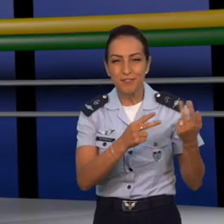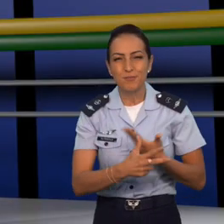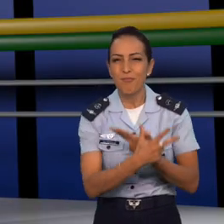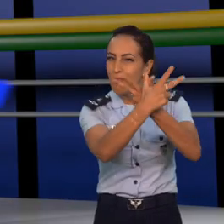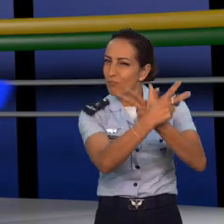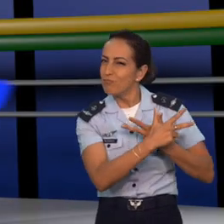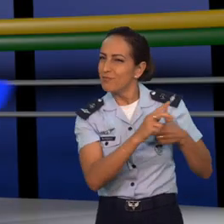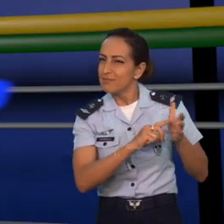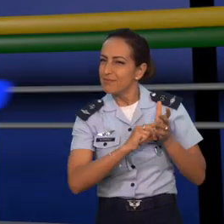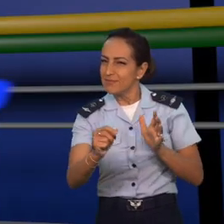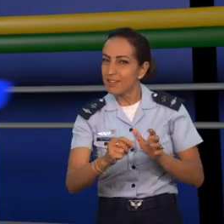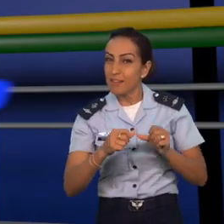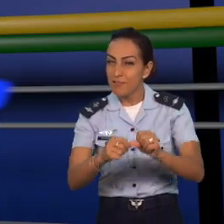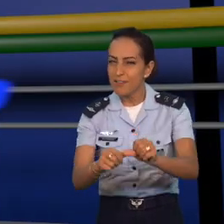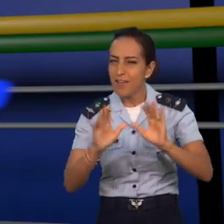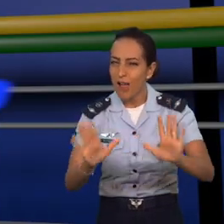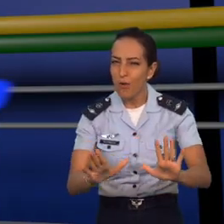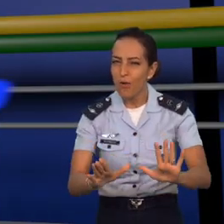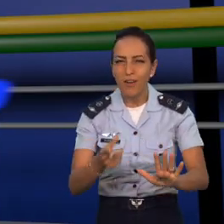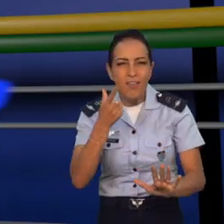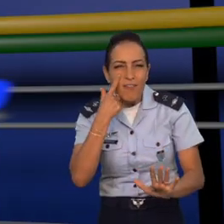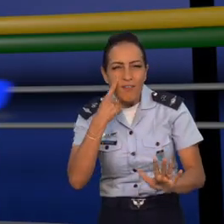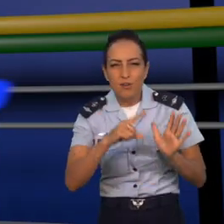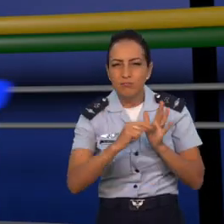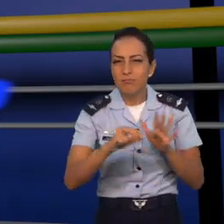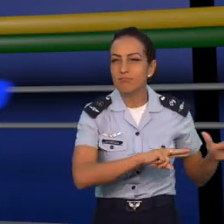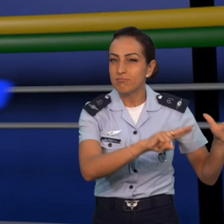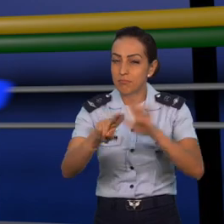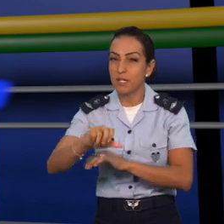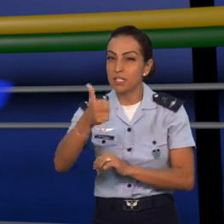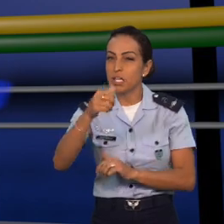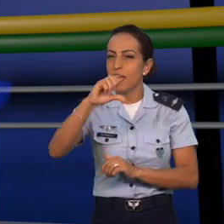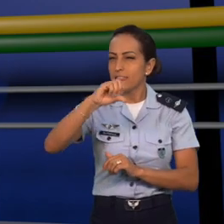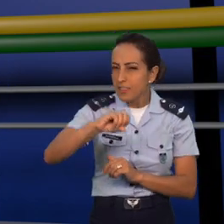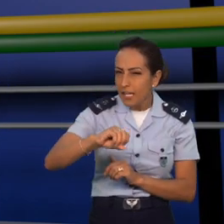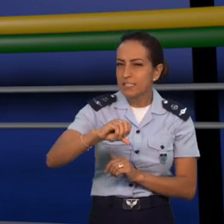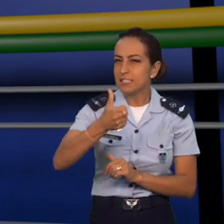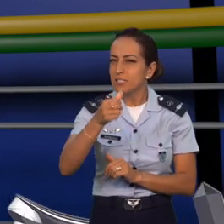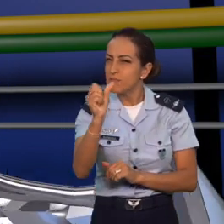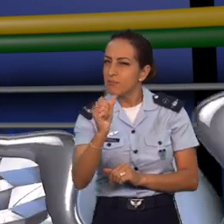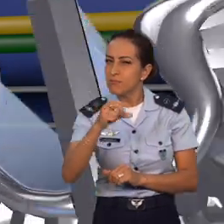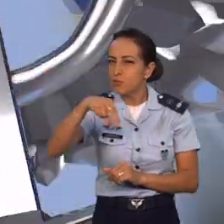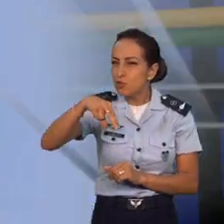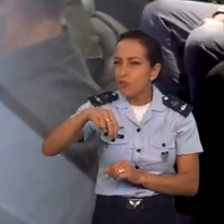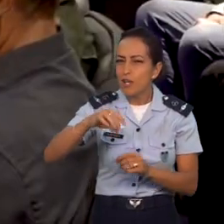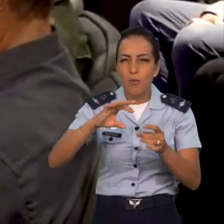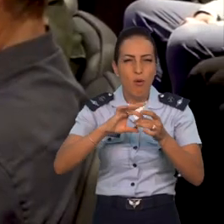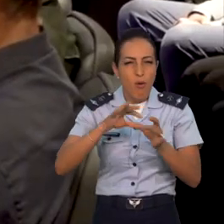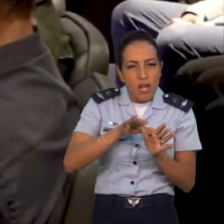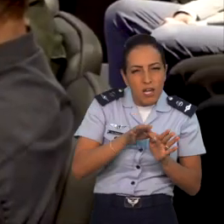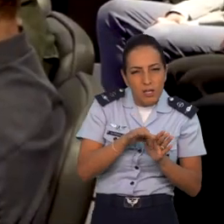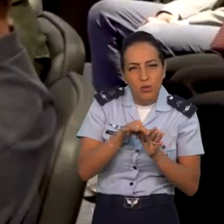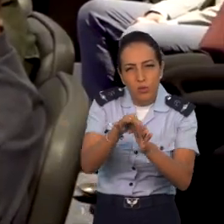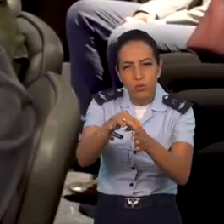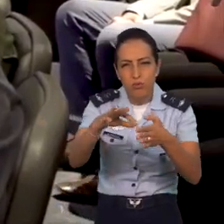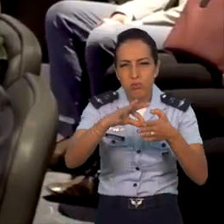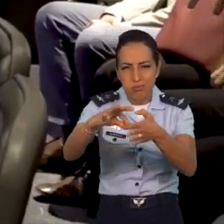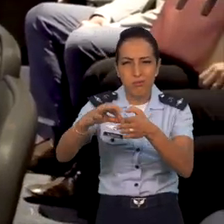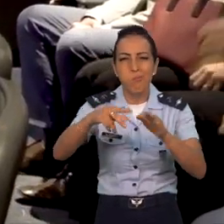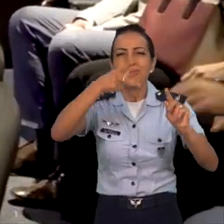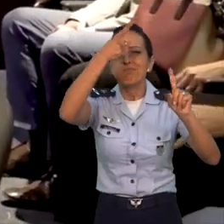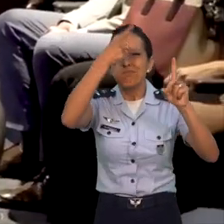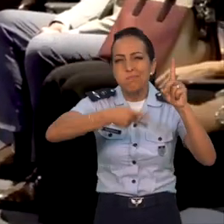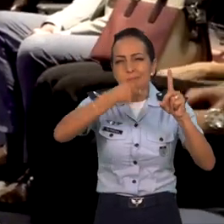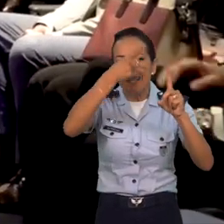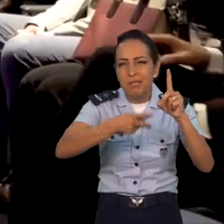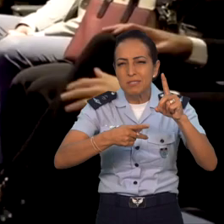Bem-vindo ao Fábio em Destaque. Fique agora com os destaques da semana entre os dias 10 e 16 de novembro. Liderados pela Assessoria